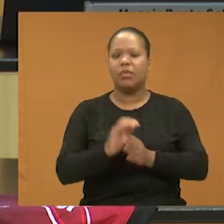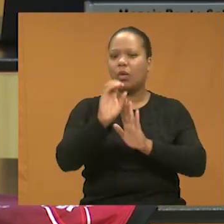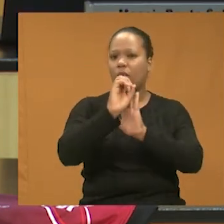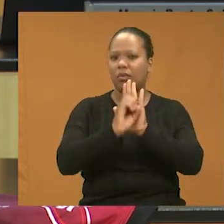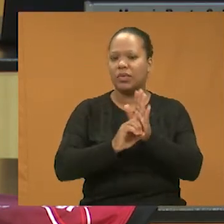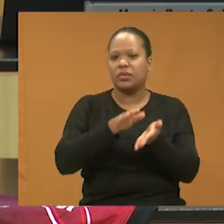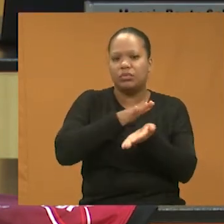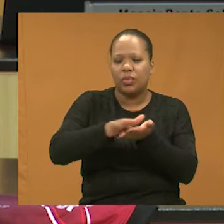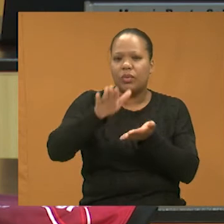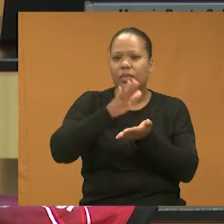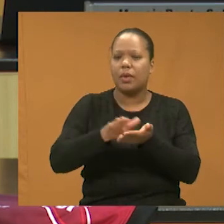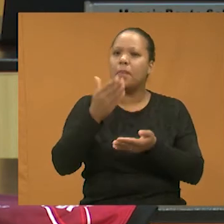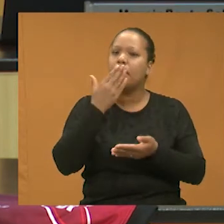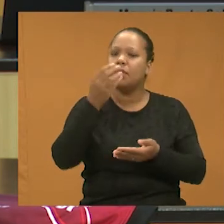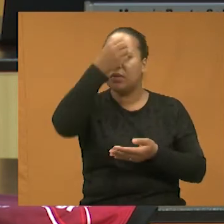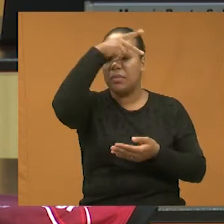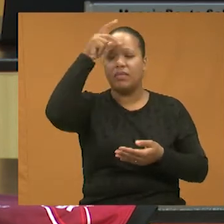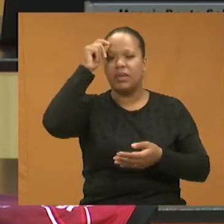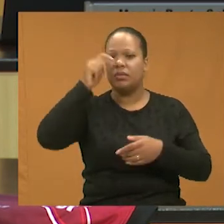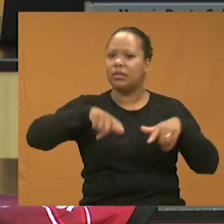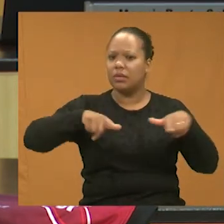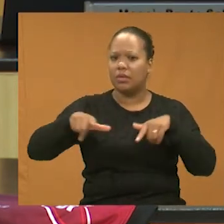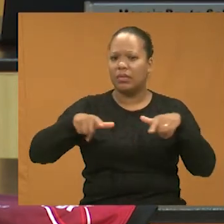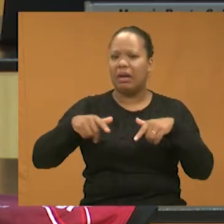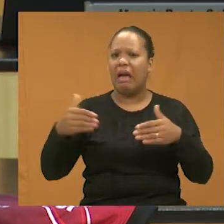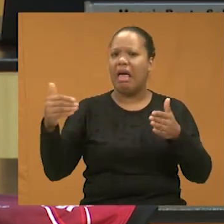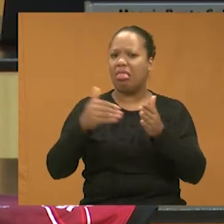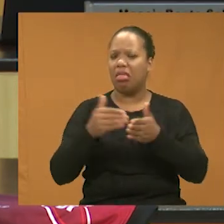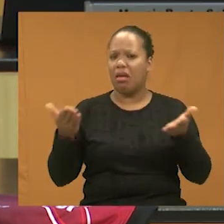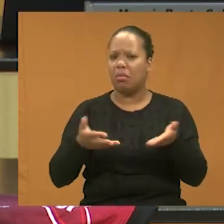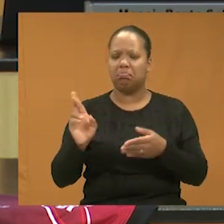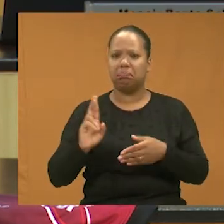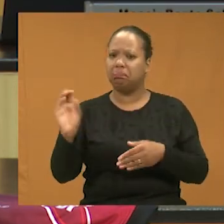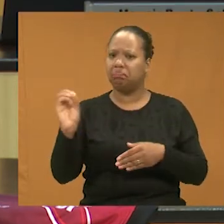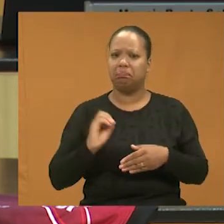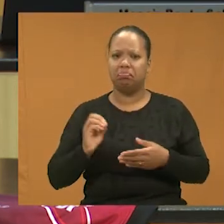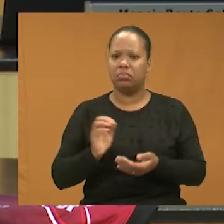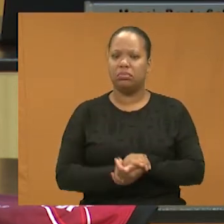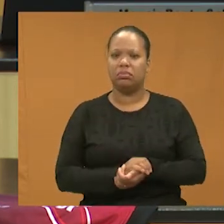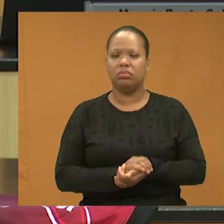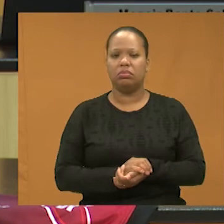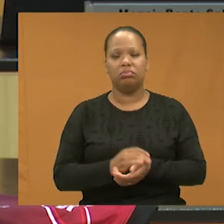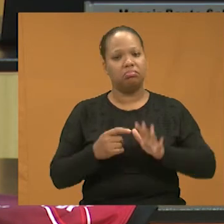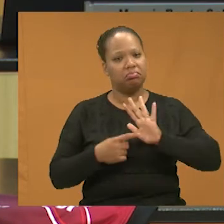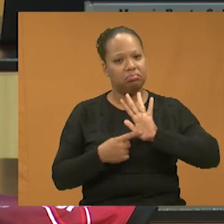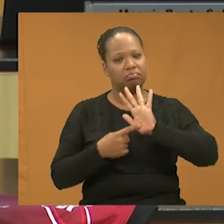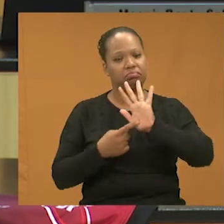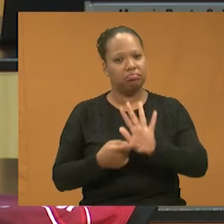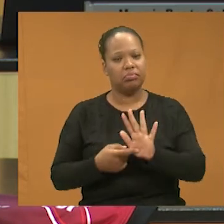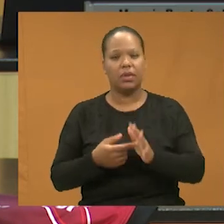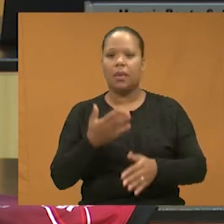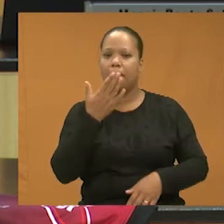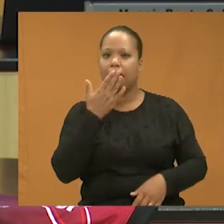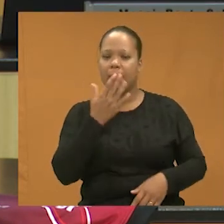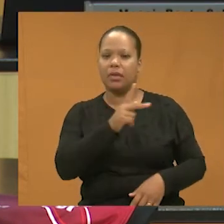à Prefeitura solicitando serviço, mas até a presente data nenhuma providência foi tomada. Diante do exposto, requeiro ao excelentíssimo